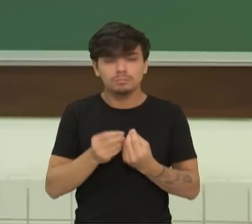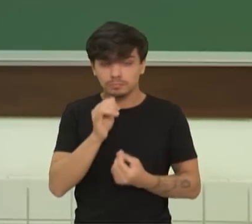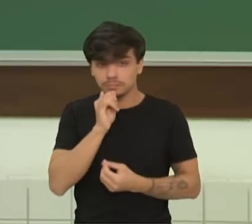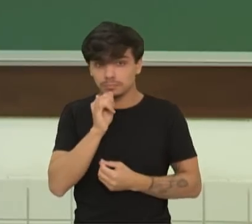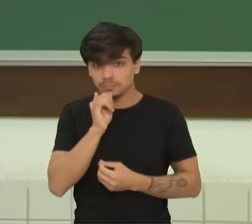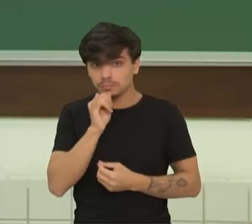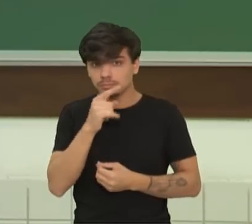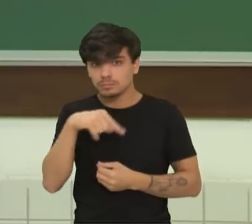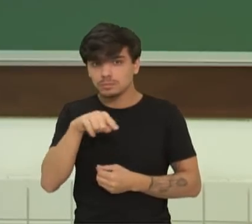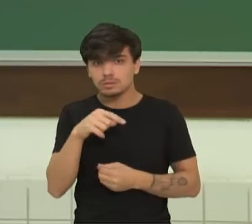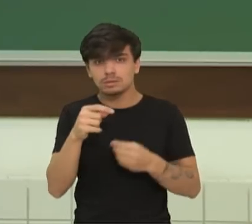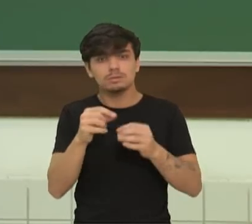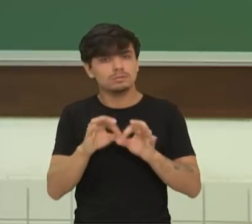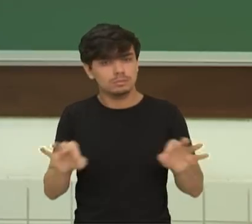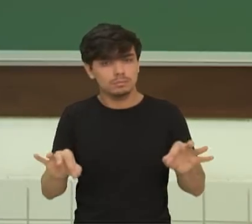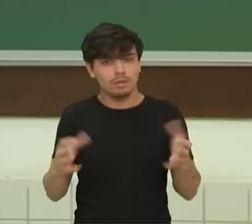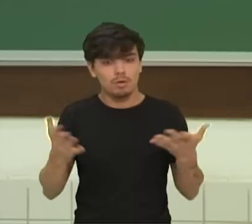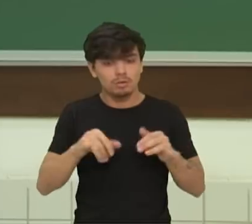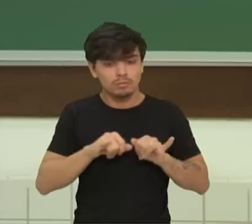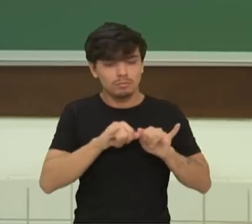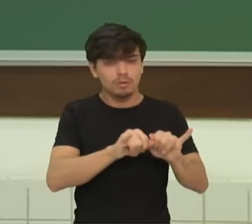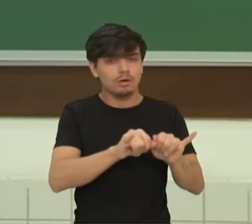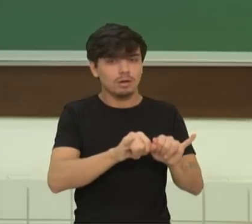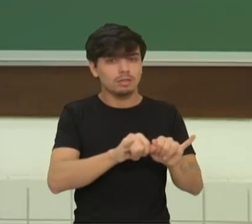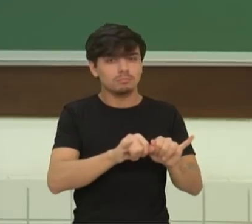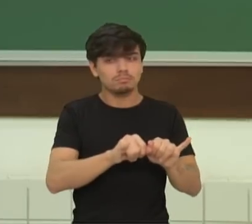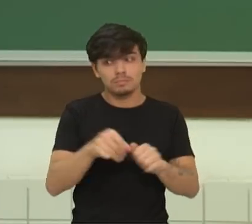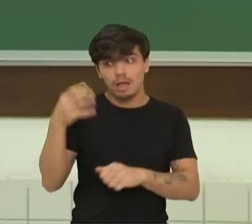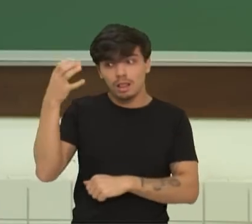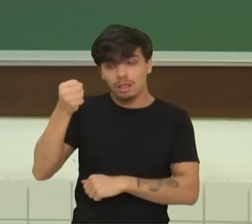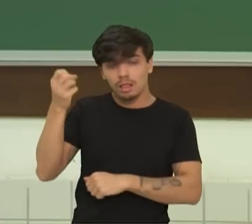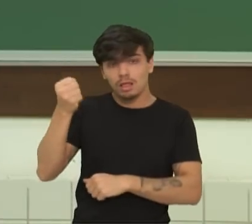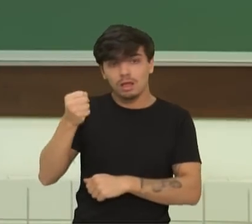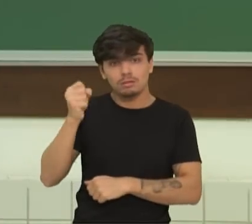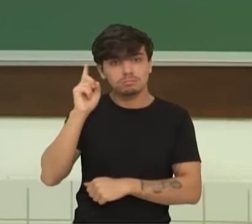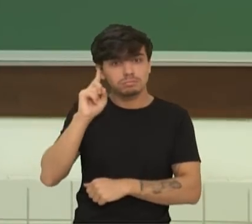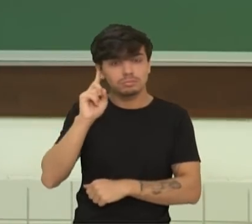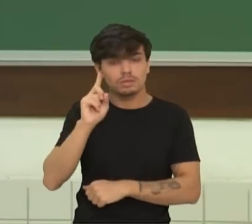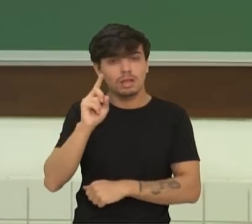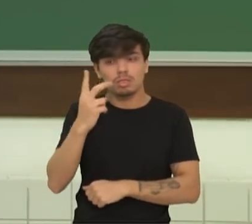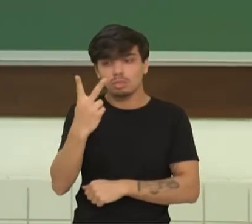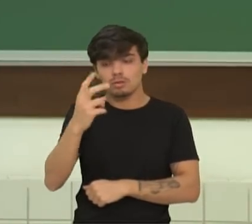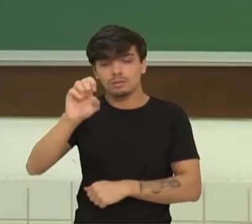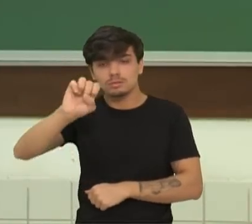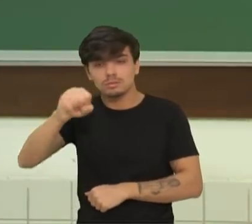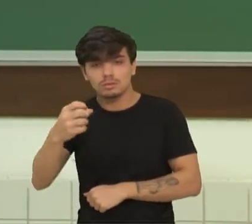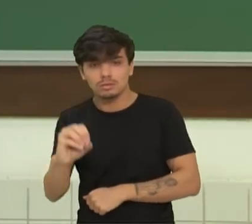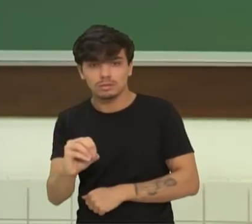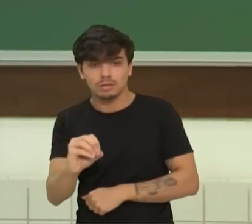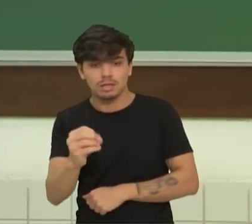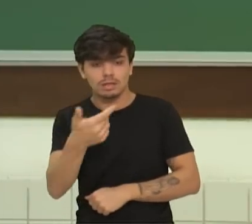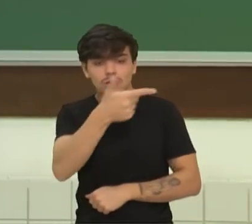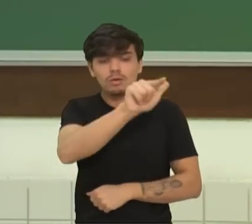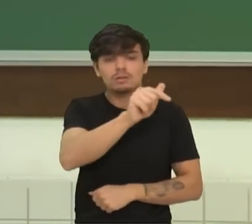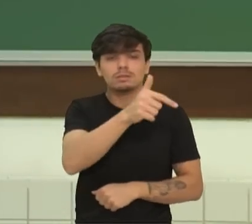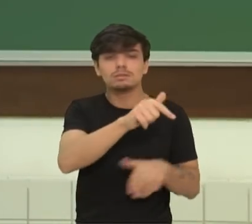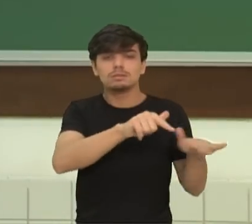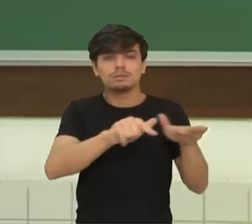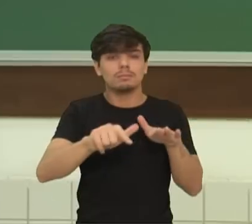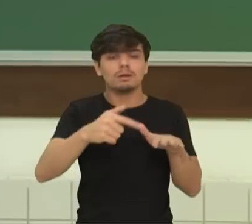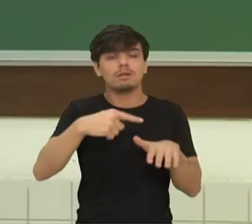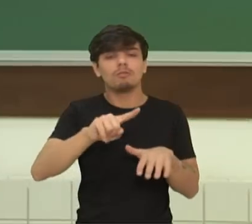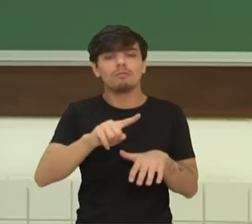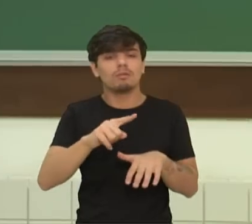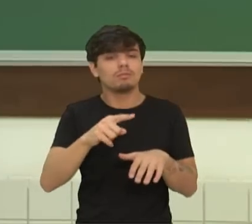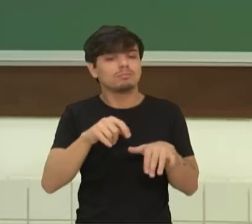simples? Hoje fui no mercado, o leite estava R$ 2,80. Semana que vem eu vou no mercado, é bom que o